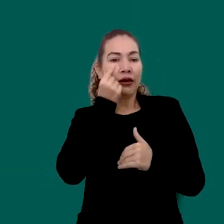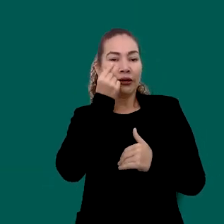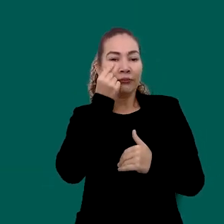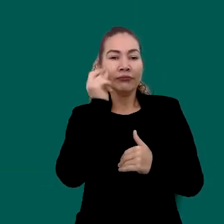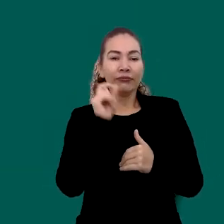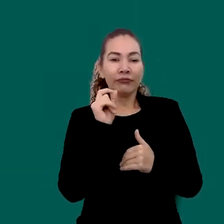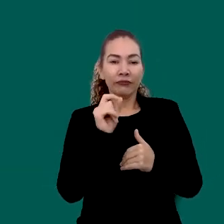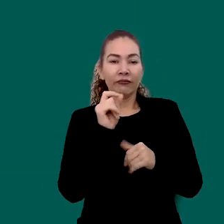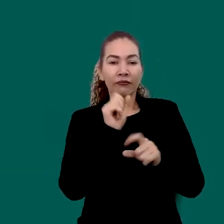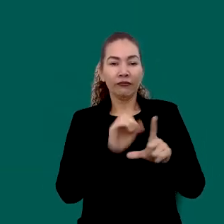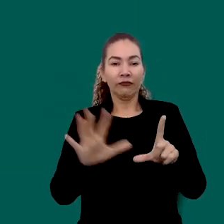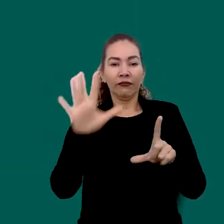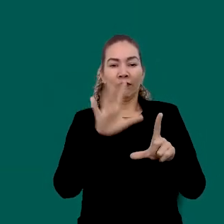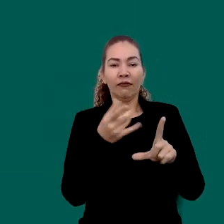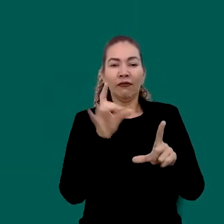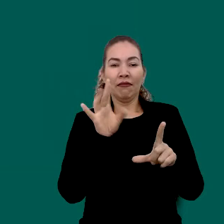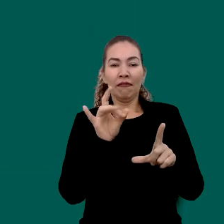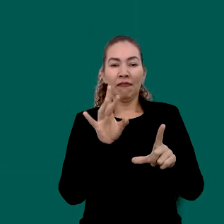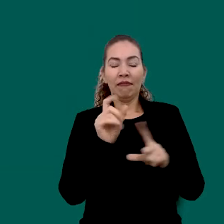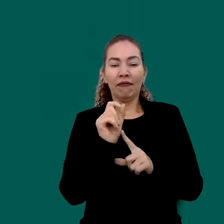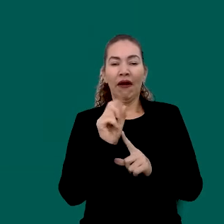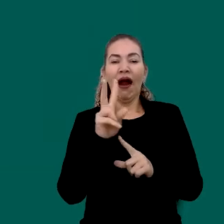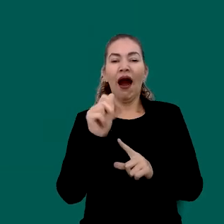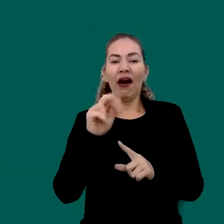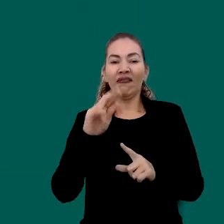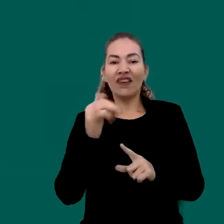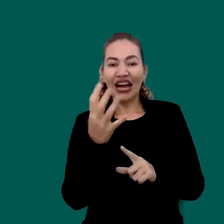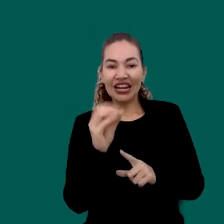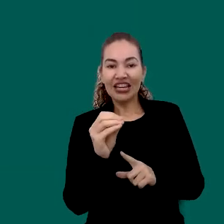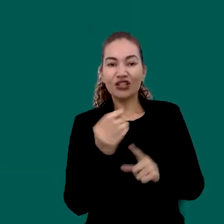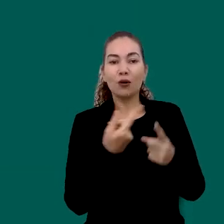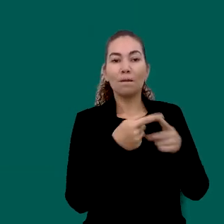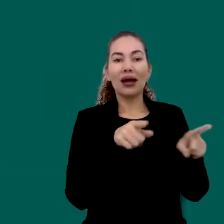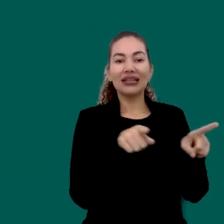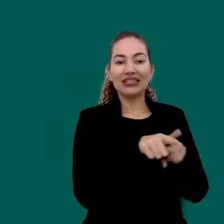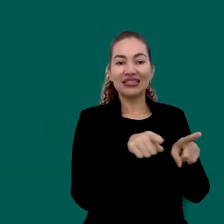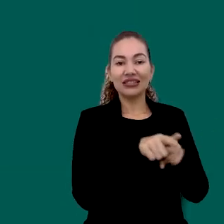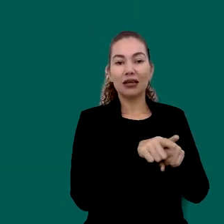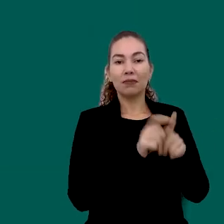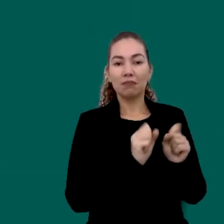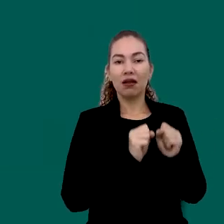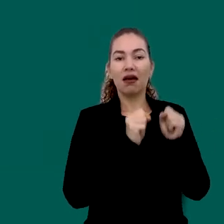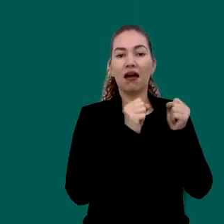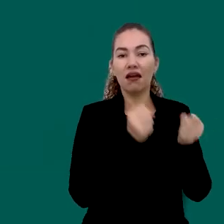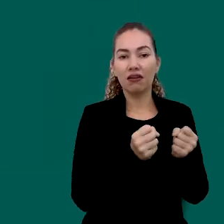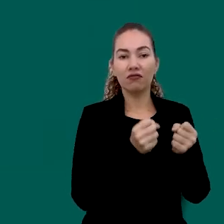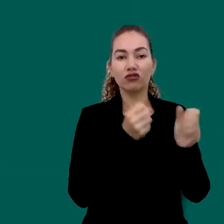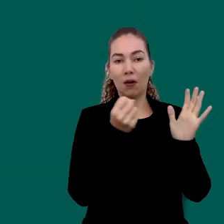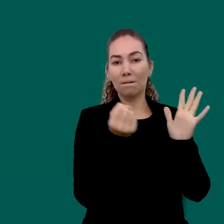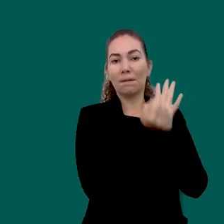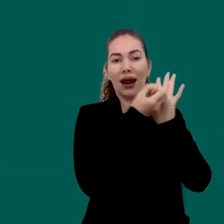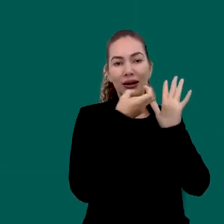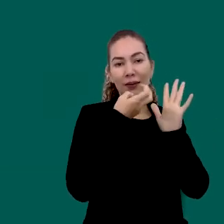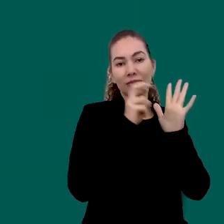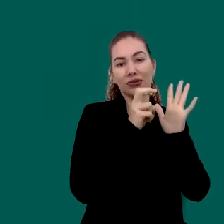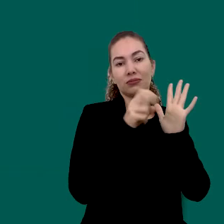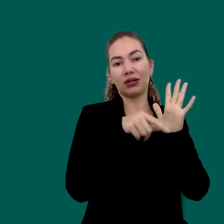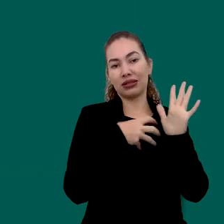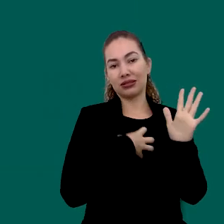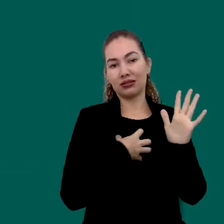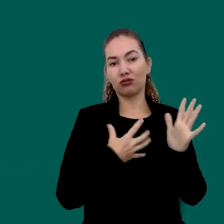nas plataformas digitais, não só além do varejo, né, mas para reforçar toda essa percepção de marca, talvez, alguma coisa nesse